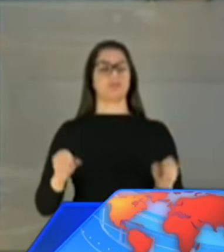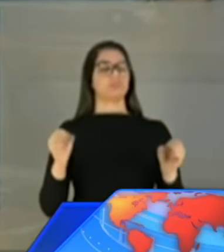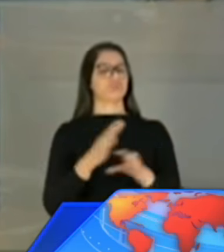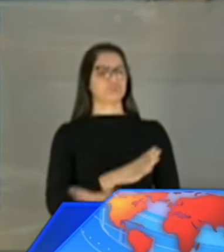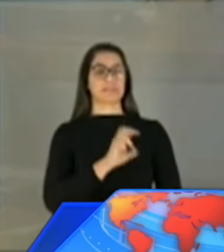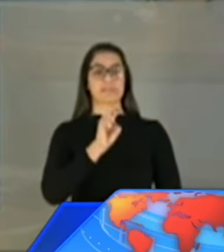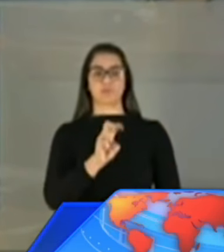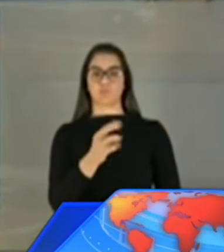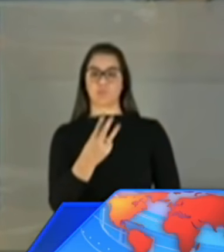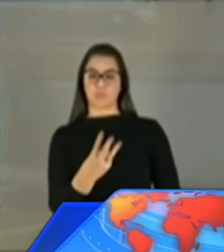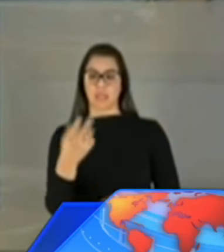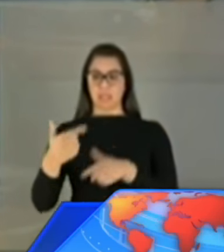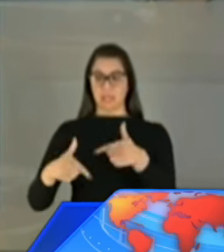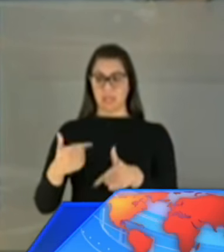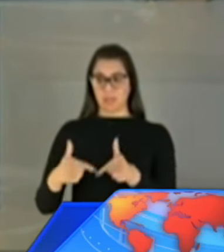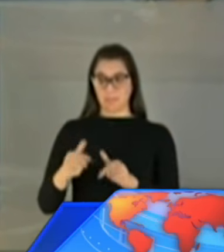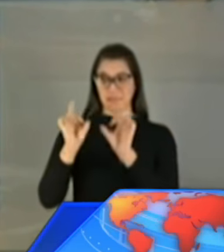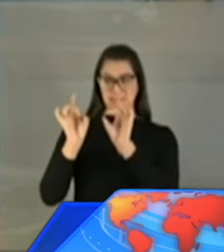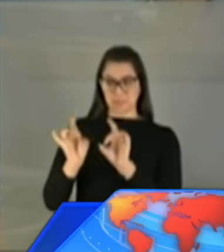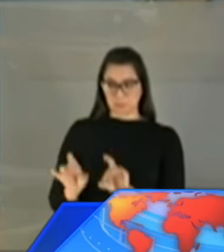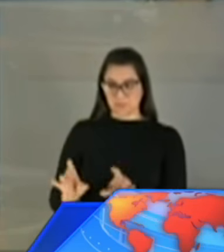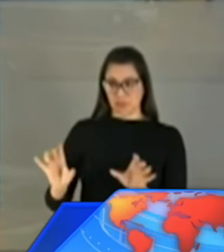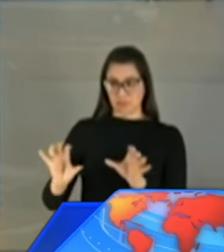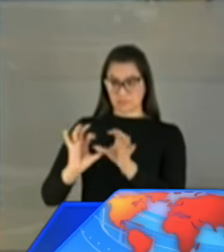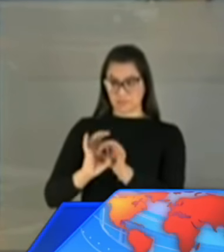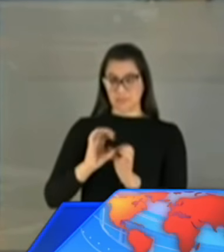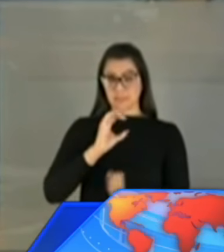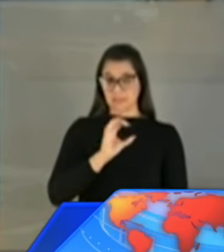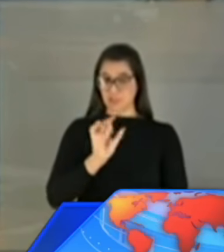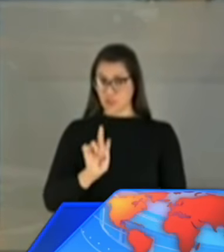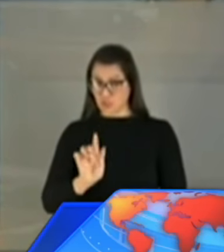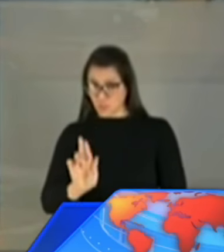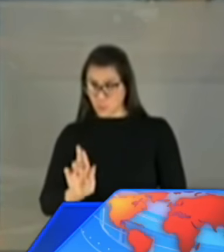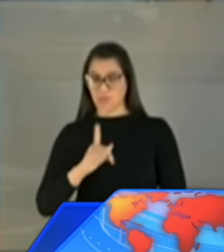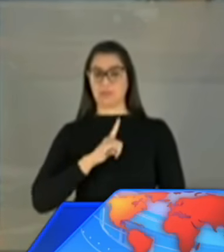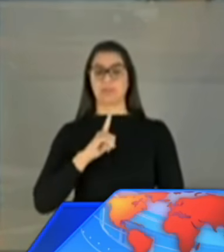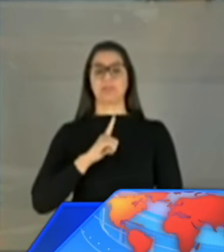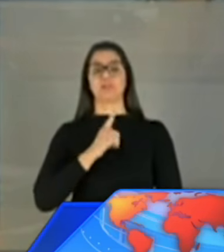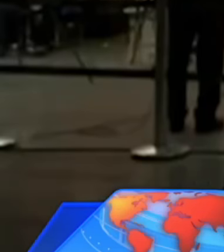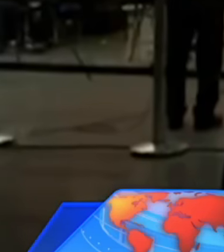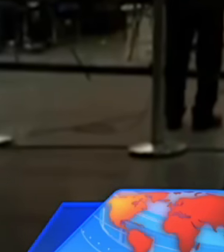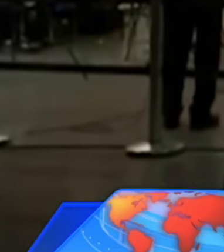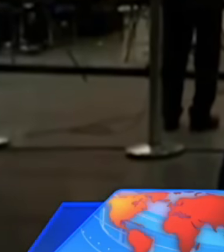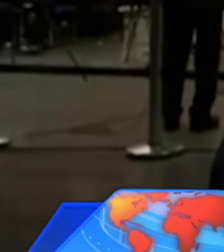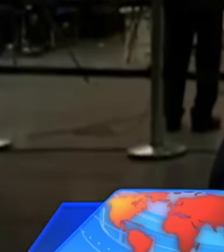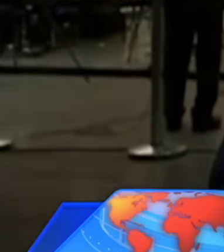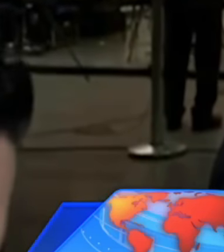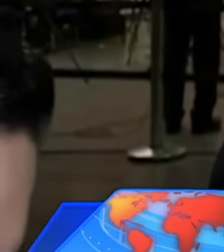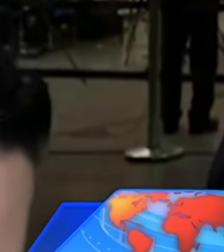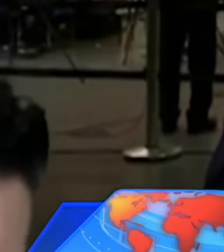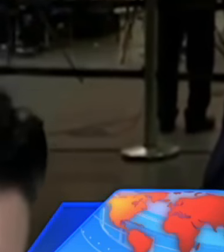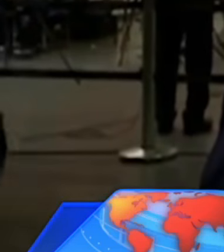está no governo federal, mas que falta a investigação sobre os recursos que foram aplicados nos estados e municípios. Devemos sim